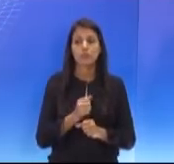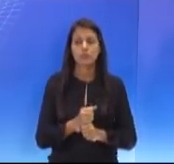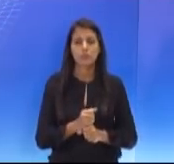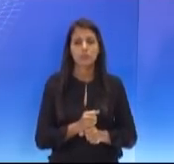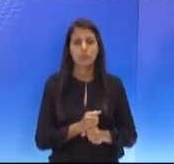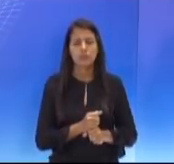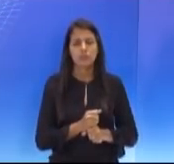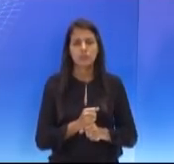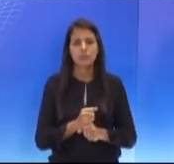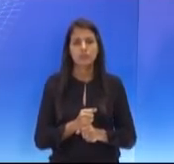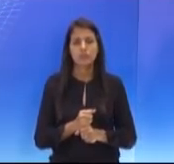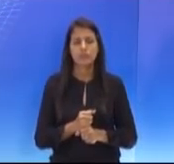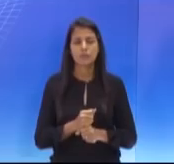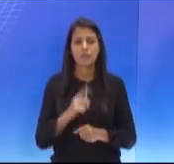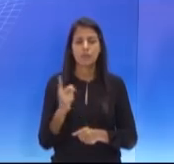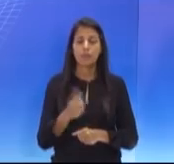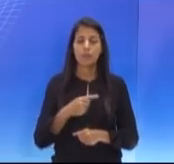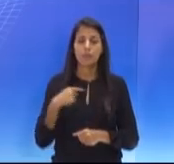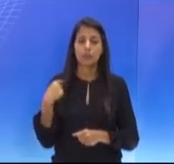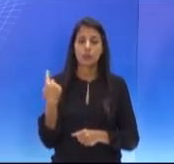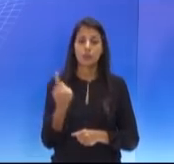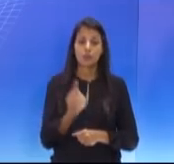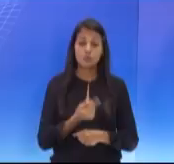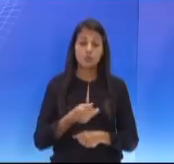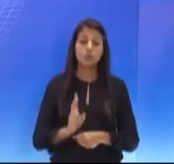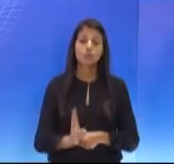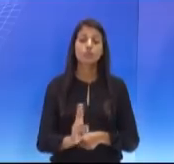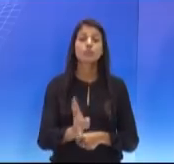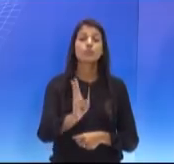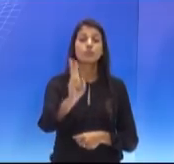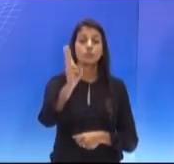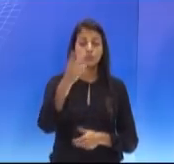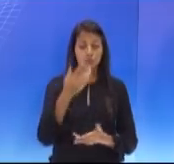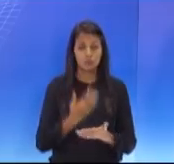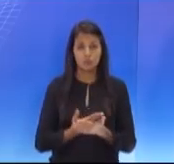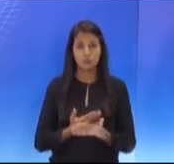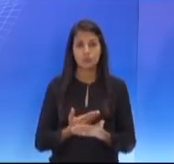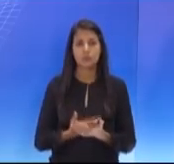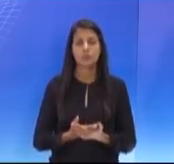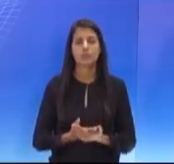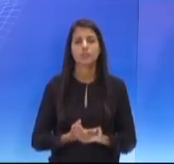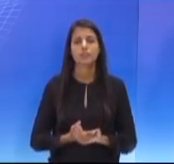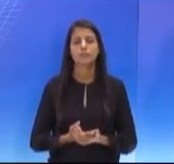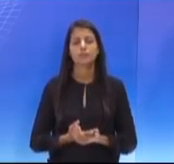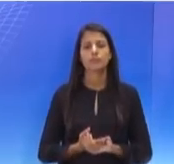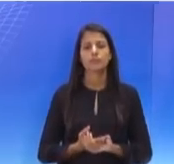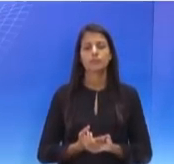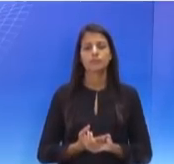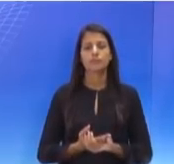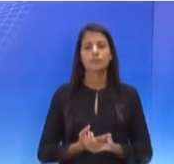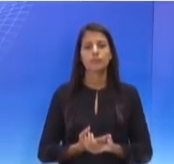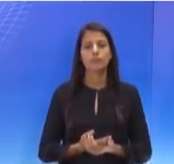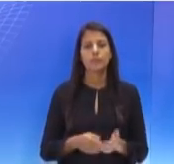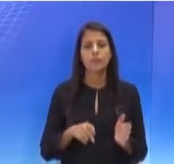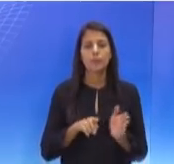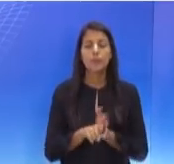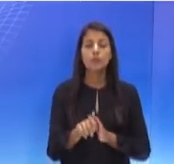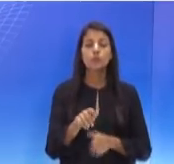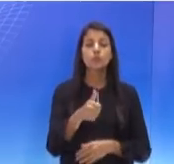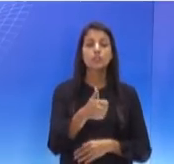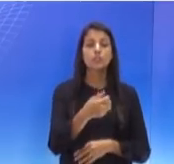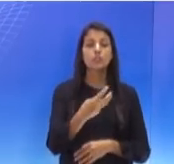certo? Então vamos prosseguir com esse estudo. Questão